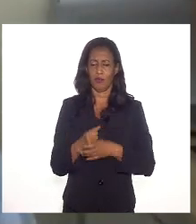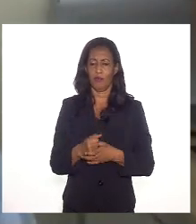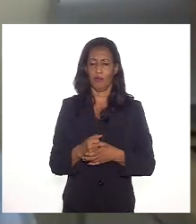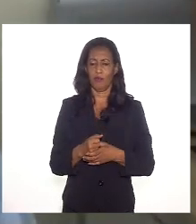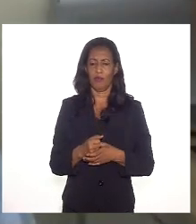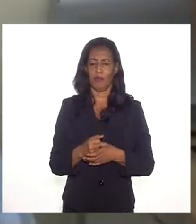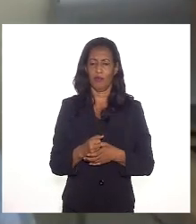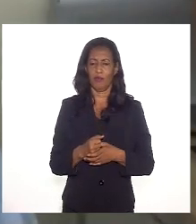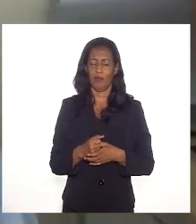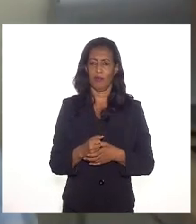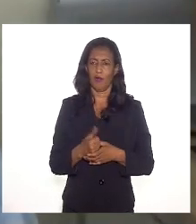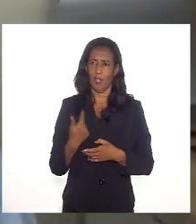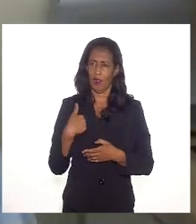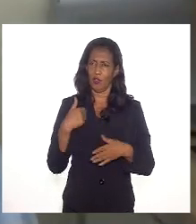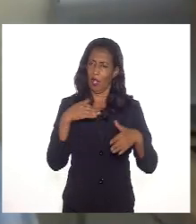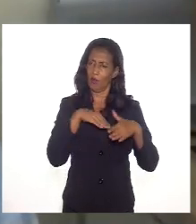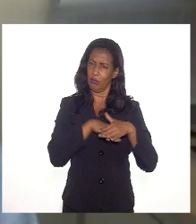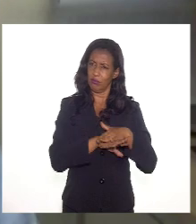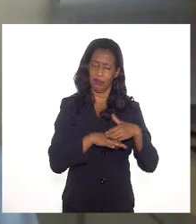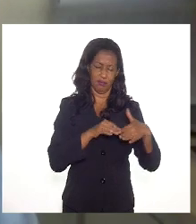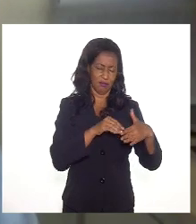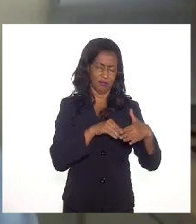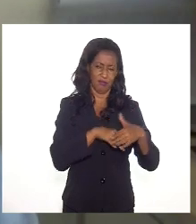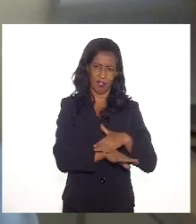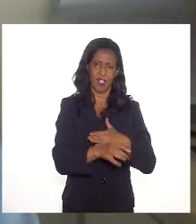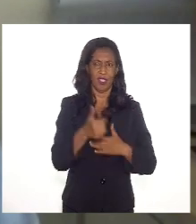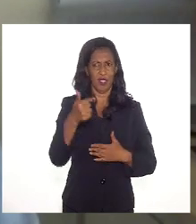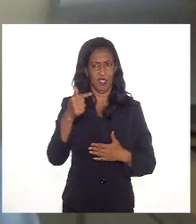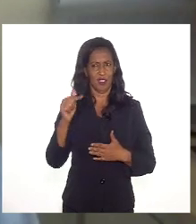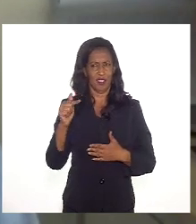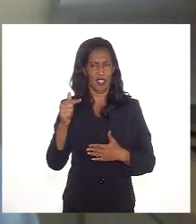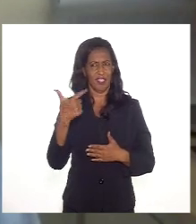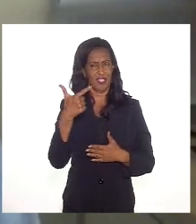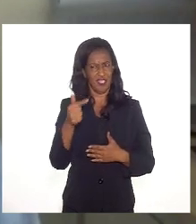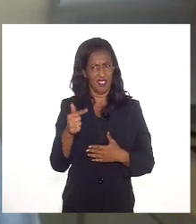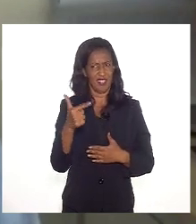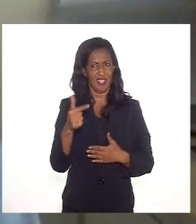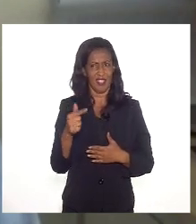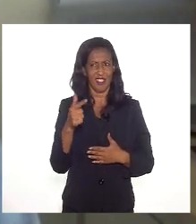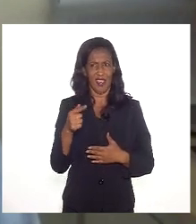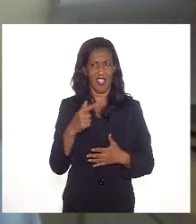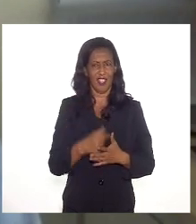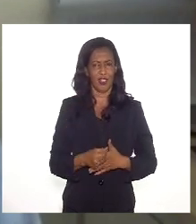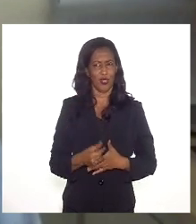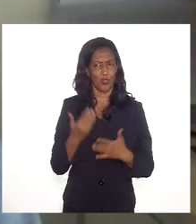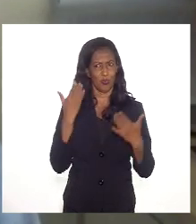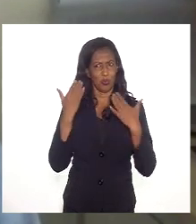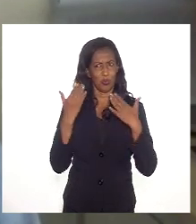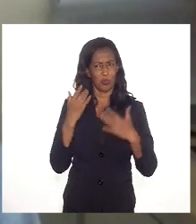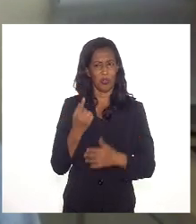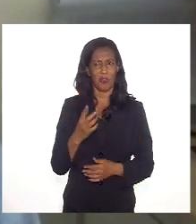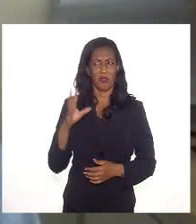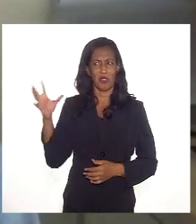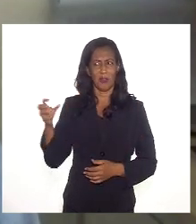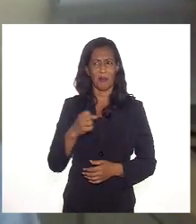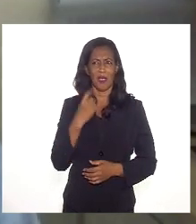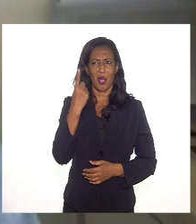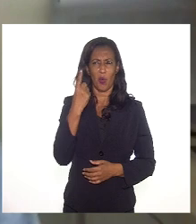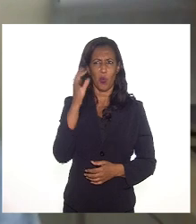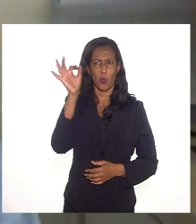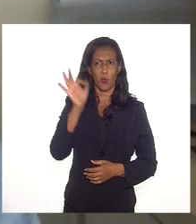guardadas as devidas proporções, o 17, descabido, senhor presidente, porque você vai pegar 1% do